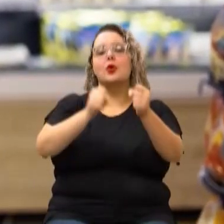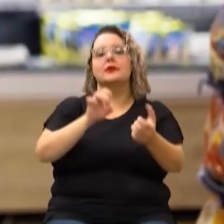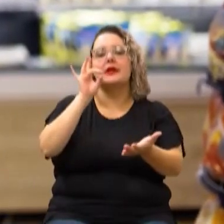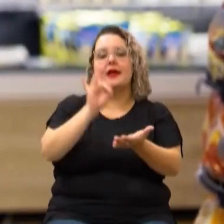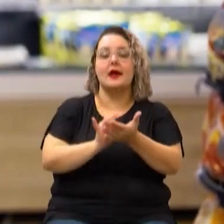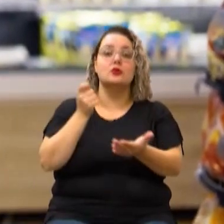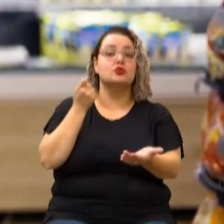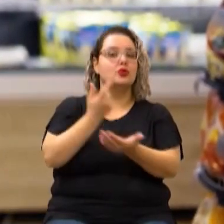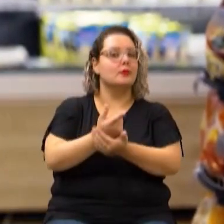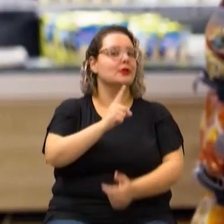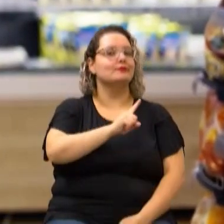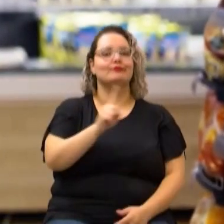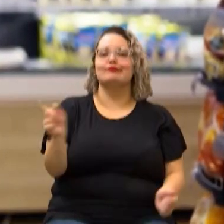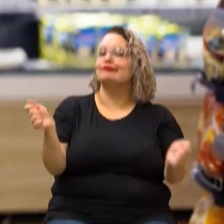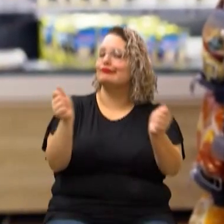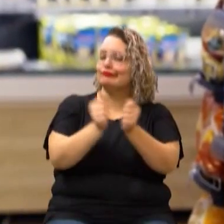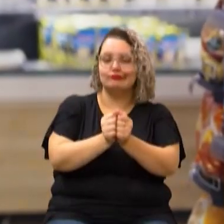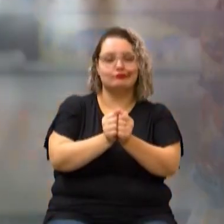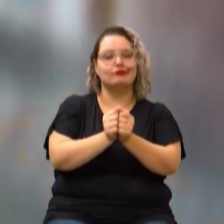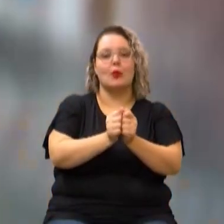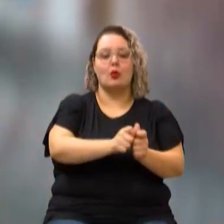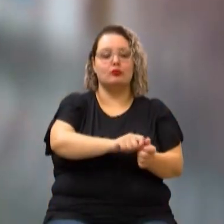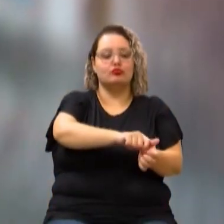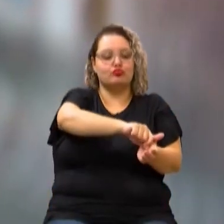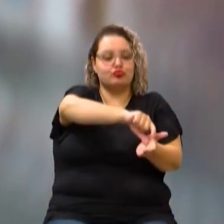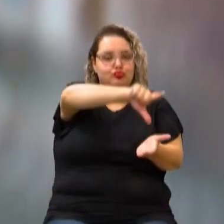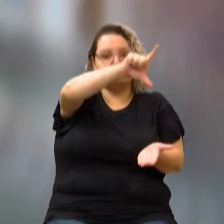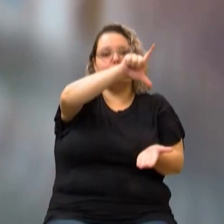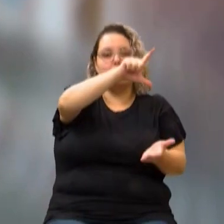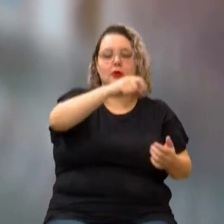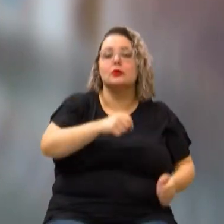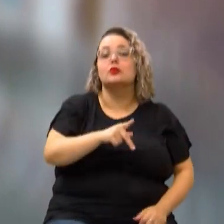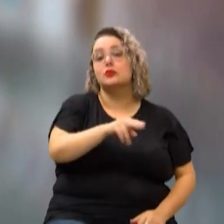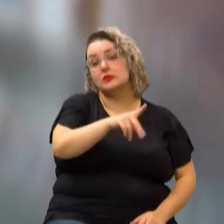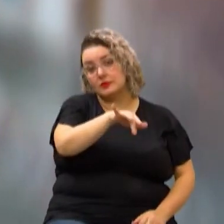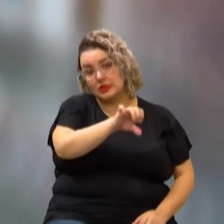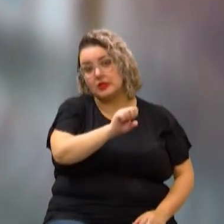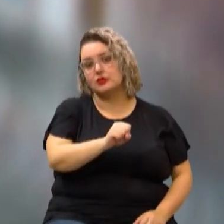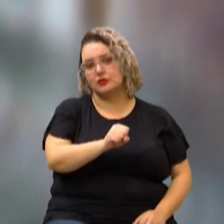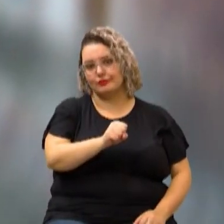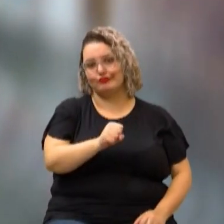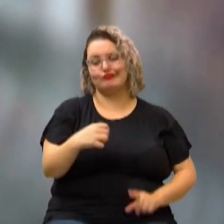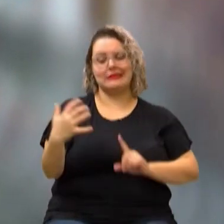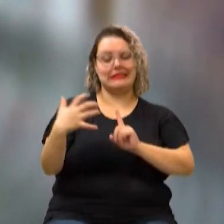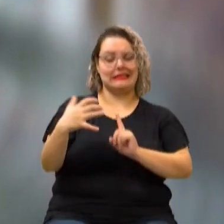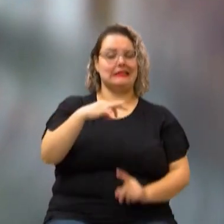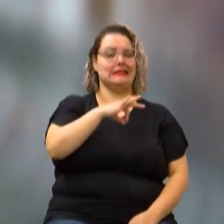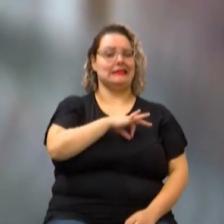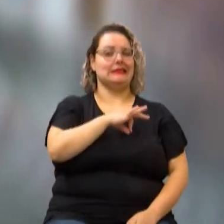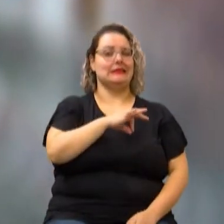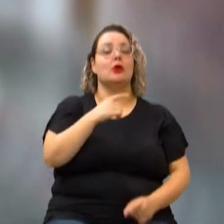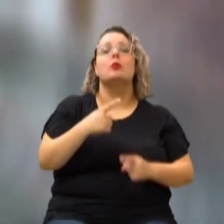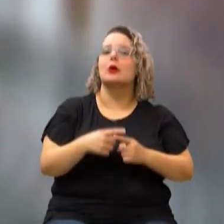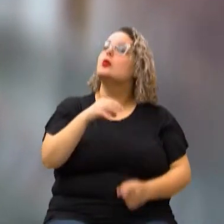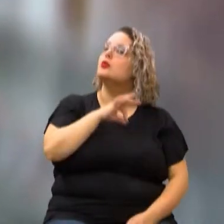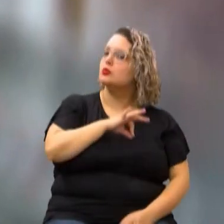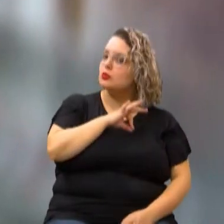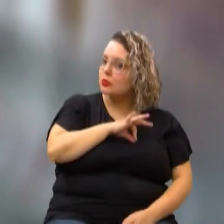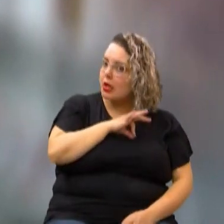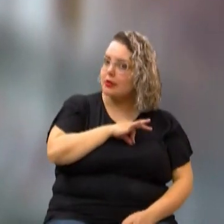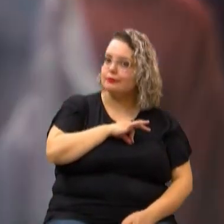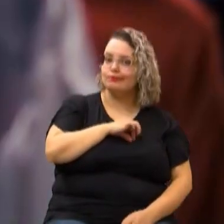que agradeço a oportunidade aí por estar dialogando com vocês. Muito obrigado. Imagina, nós que somos gratos.